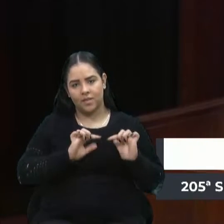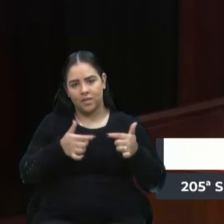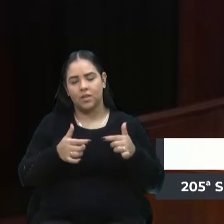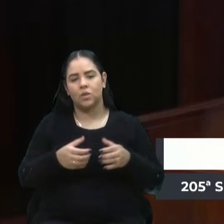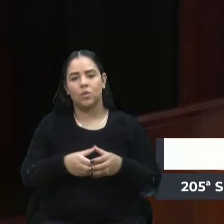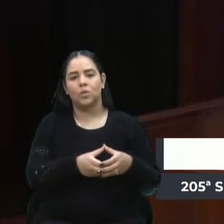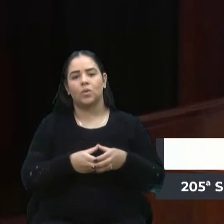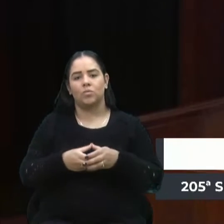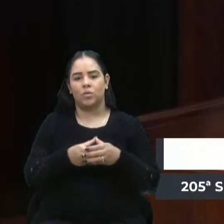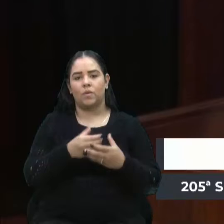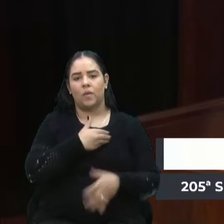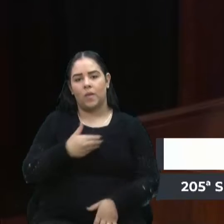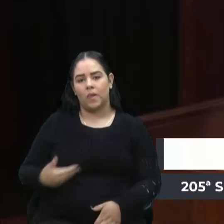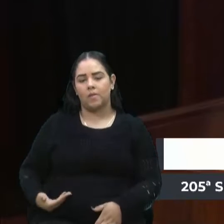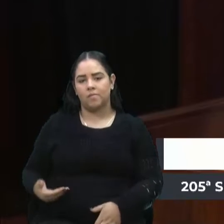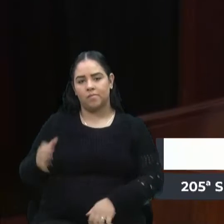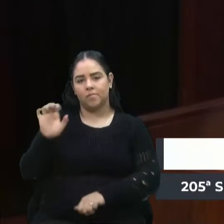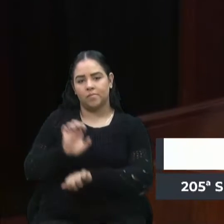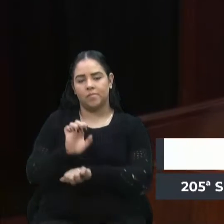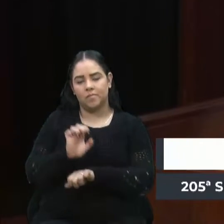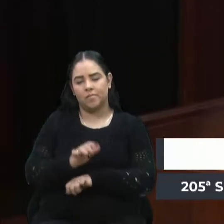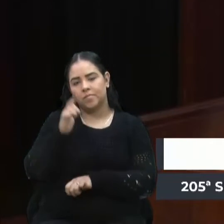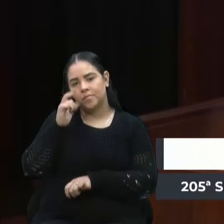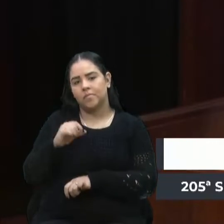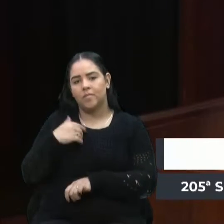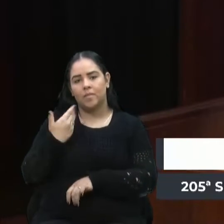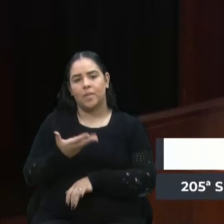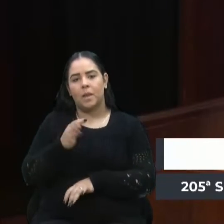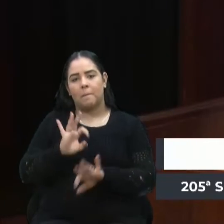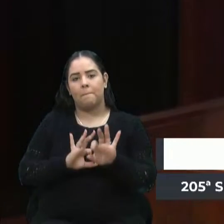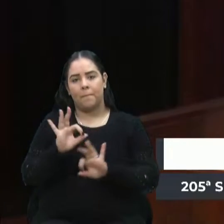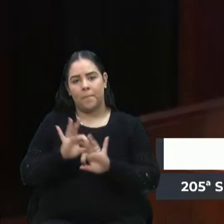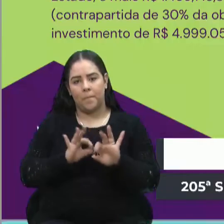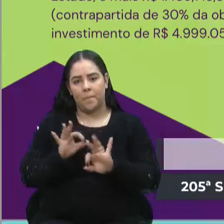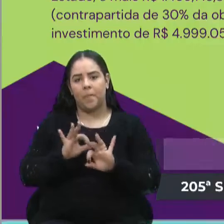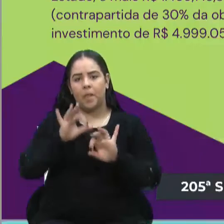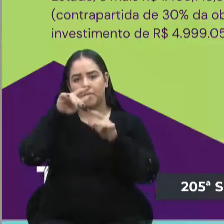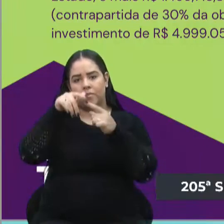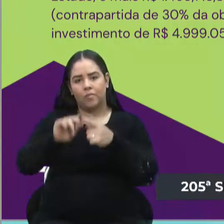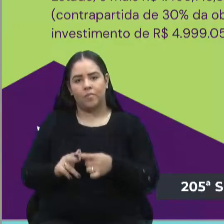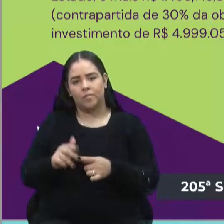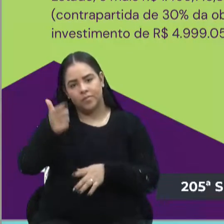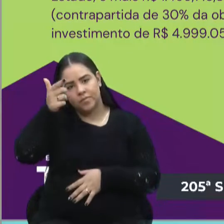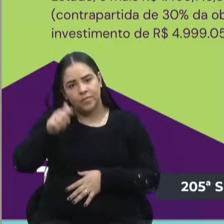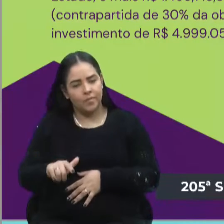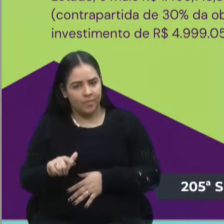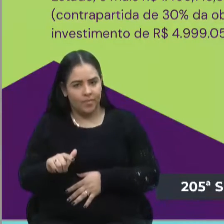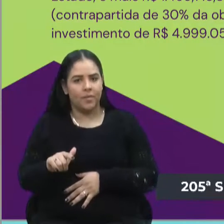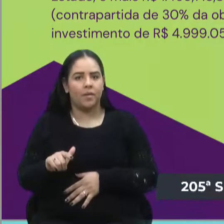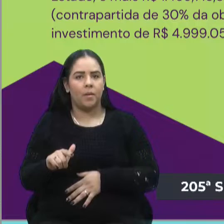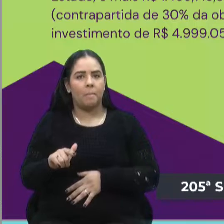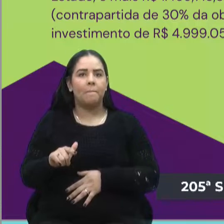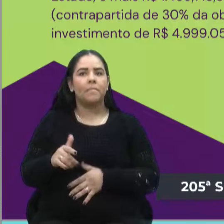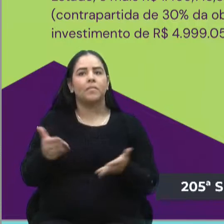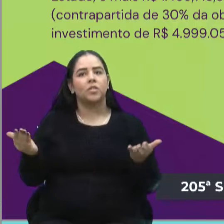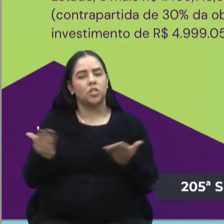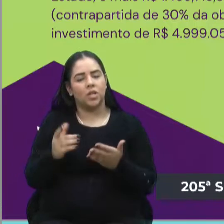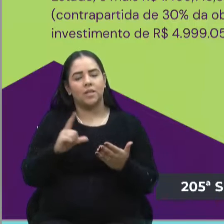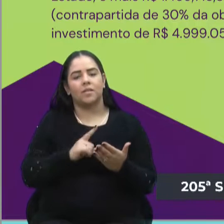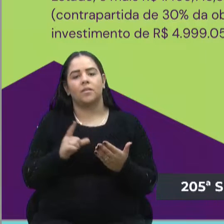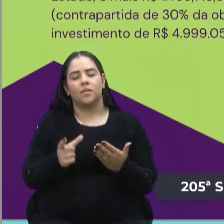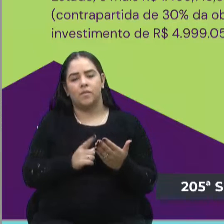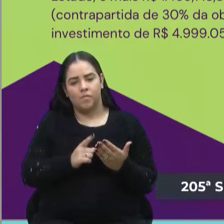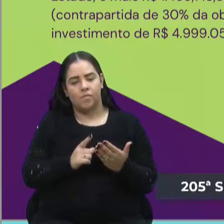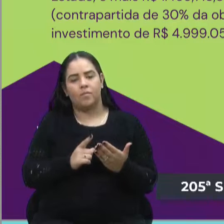Estado, esse projeto foi contemplado, será revitalizado, né, já está para licitação, o projeto